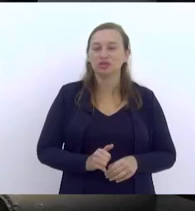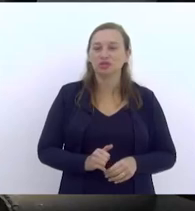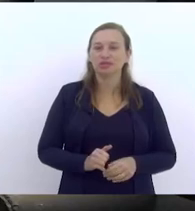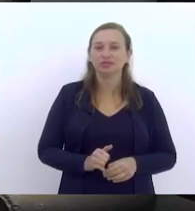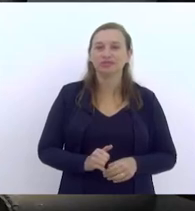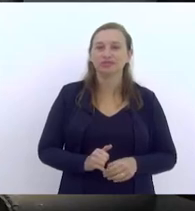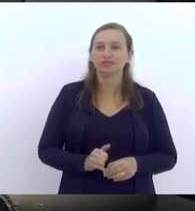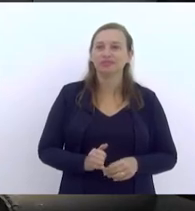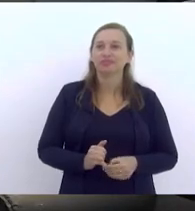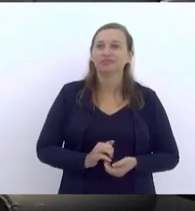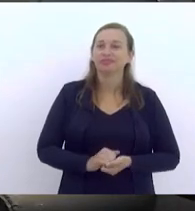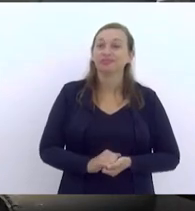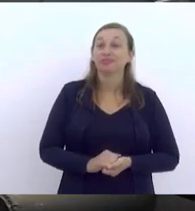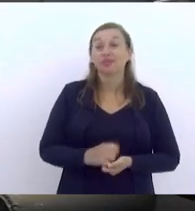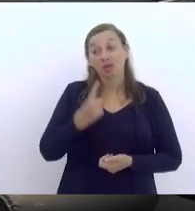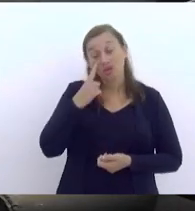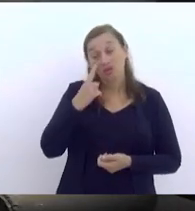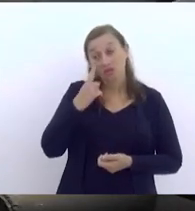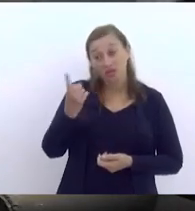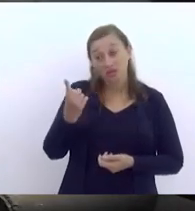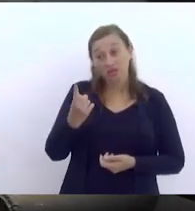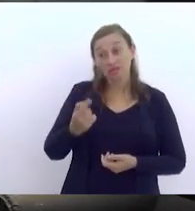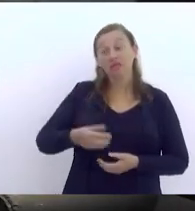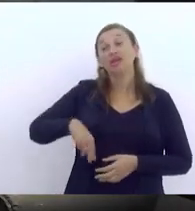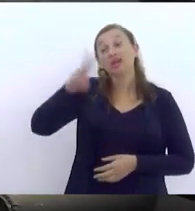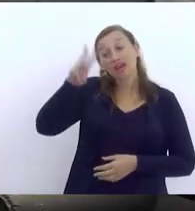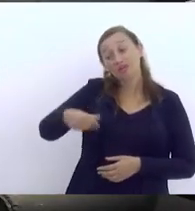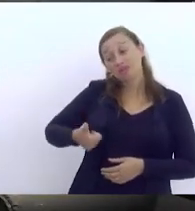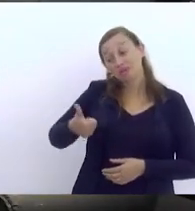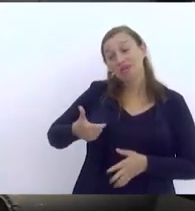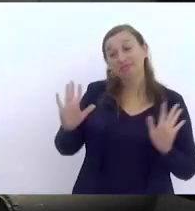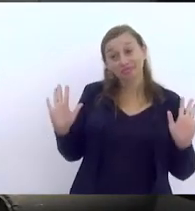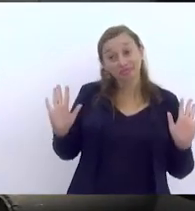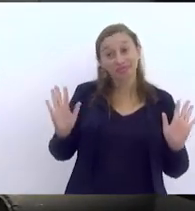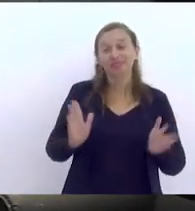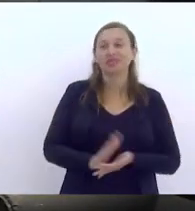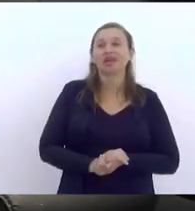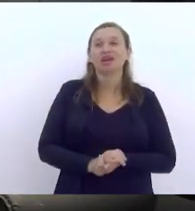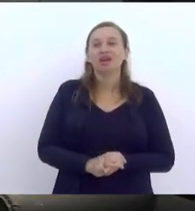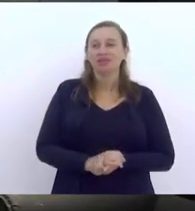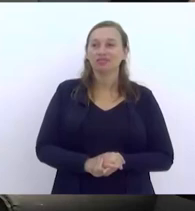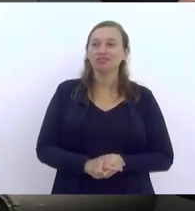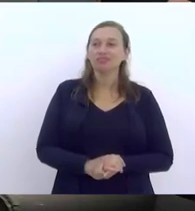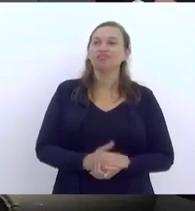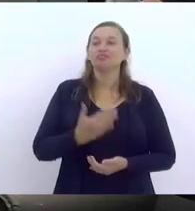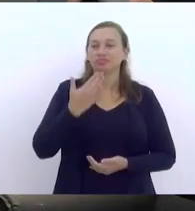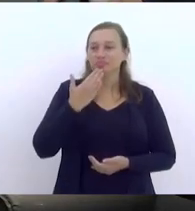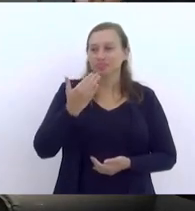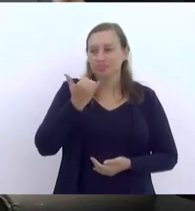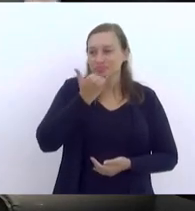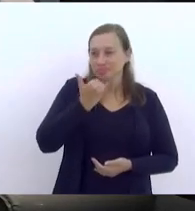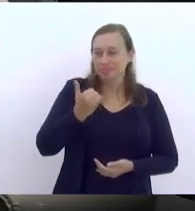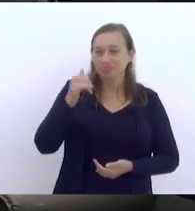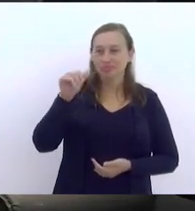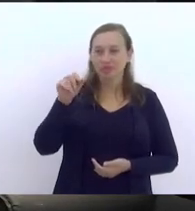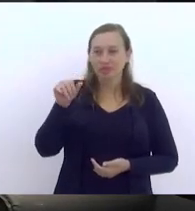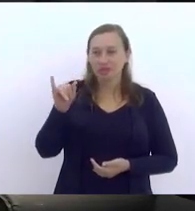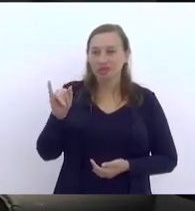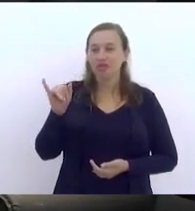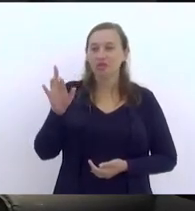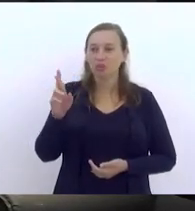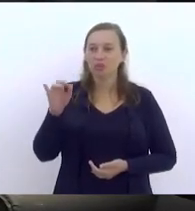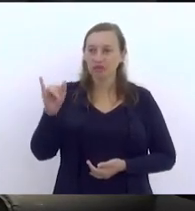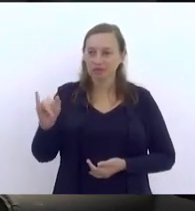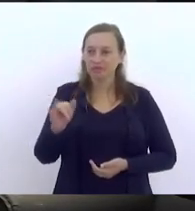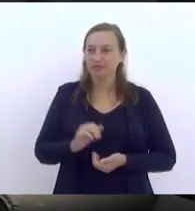Ah, então tem que ver isso. Então, tudo bem, tudo bem. Mas eu botei aqui que ele pediu. Tá, desculpe, tá, Yuri. Nós temos que seguir. Muito